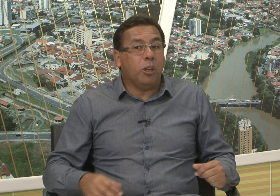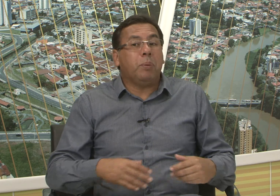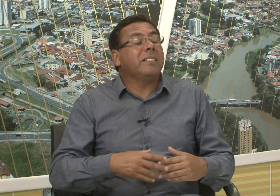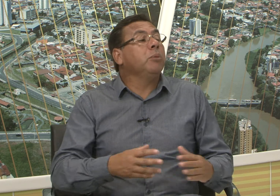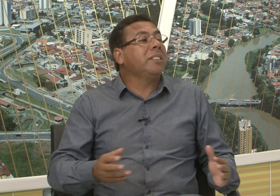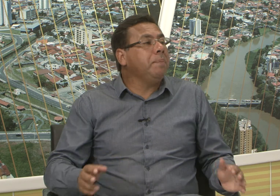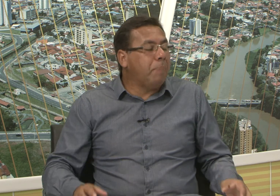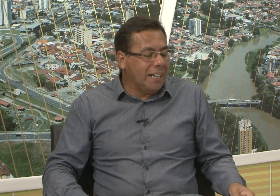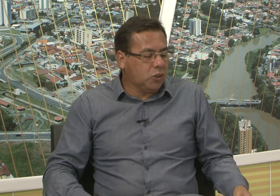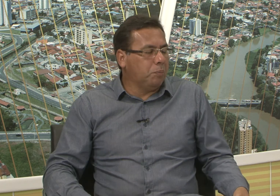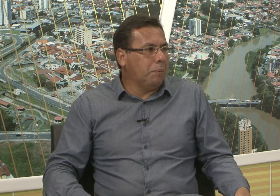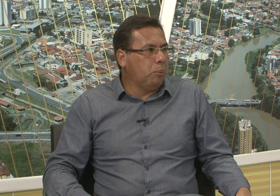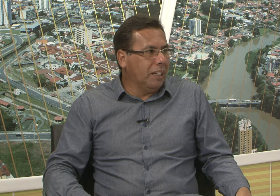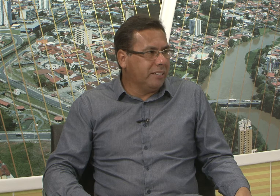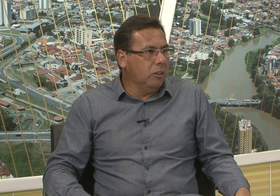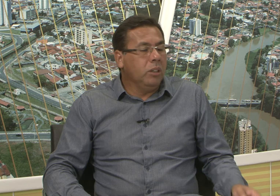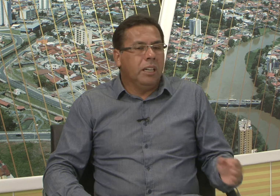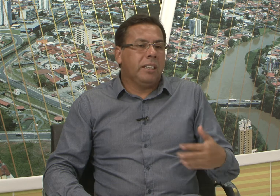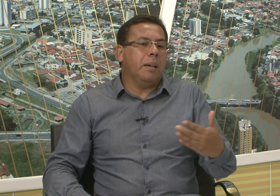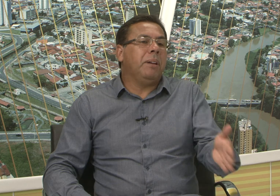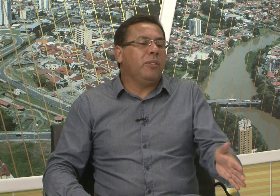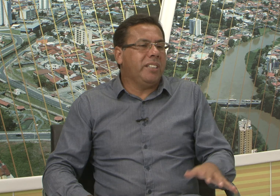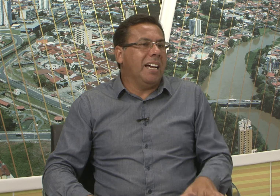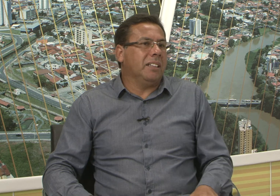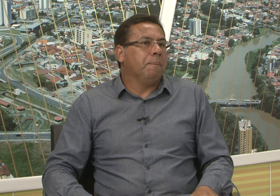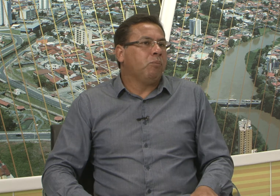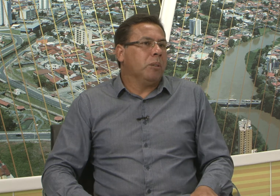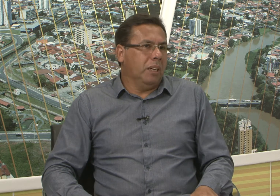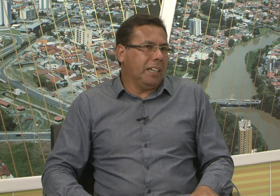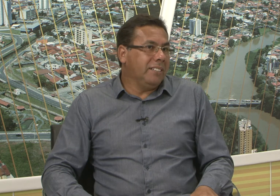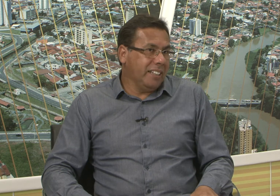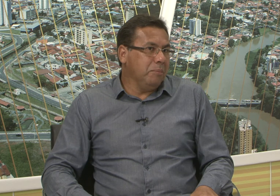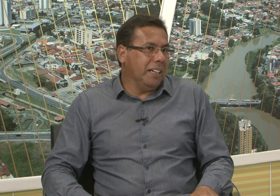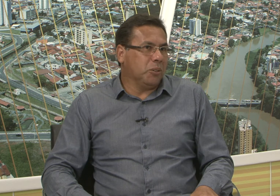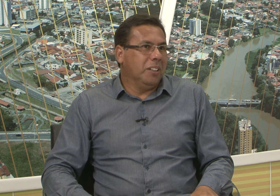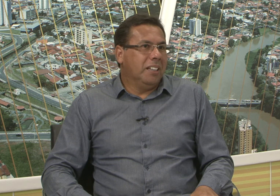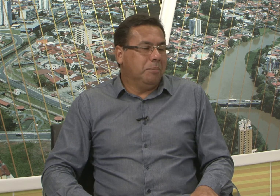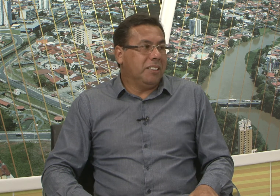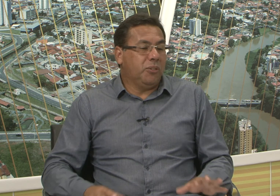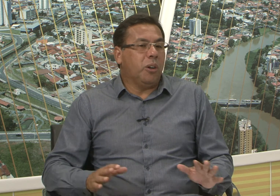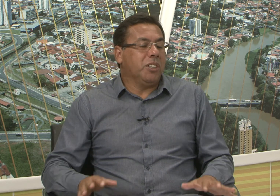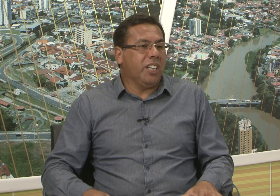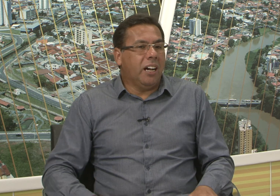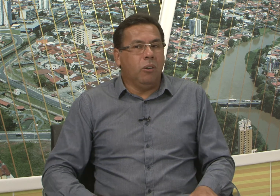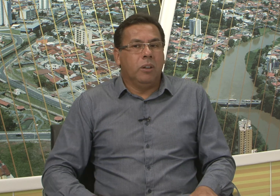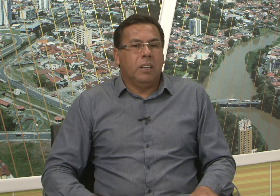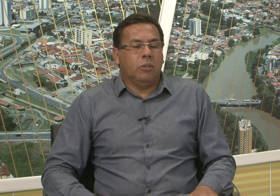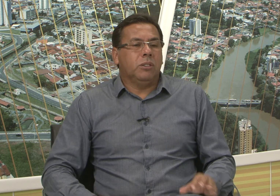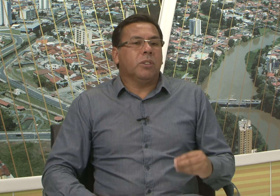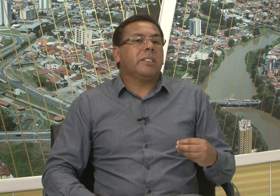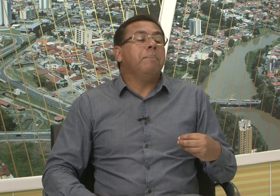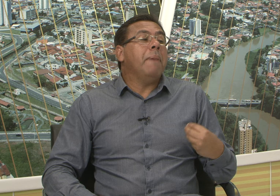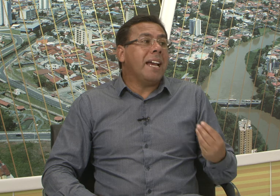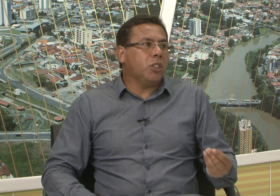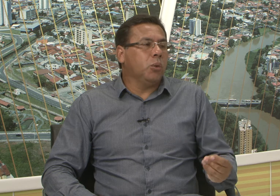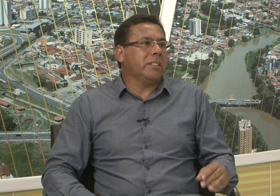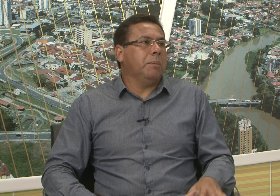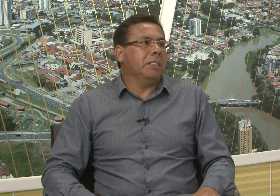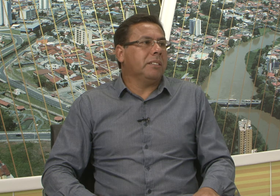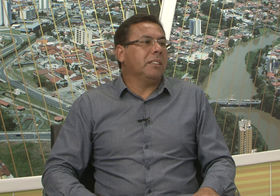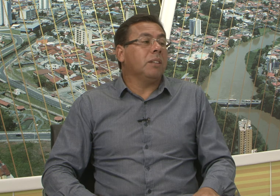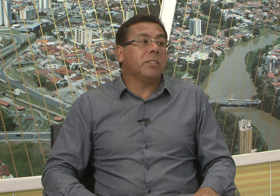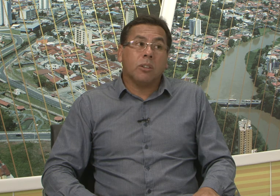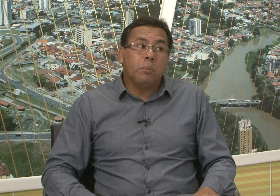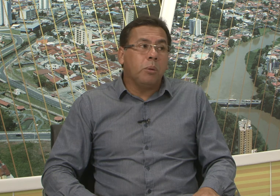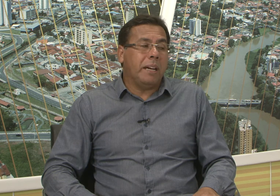que pode parecer muito simpático para a população que é beneficiada, aquele segmento, mas de forma geral, quando você mexe no